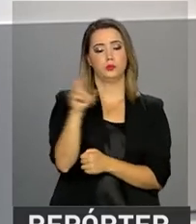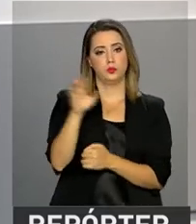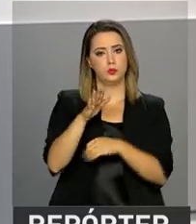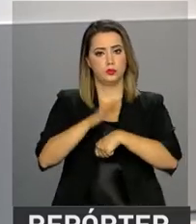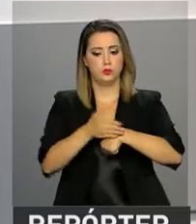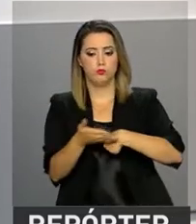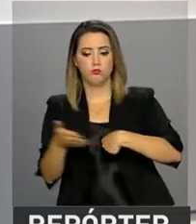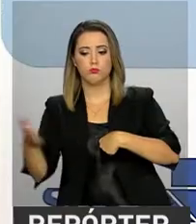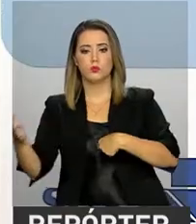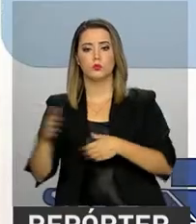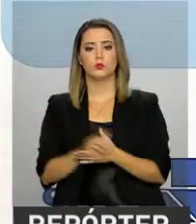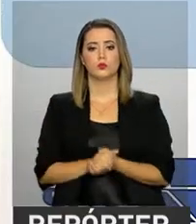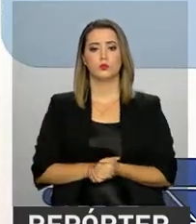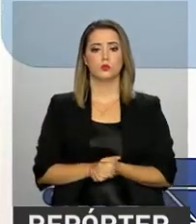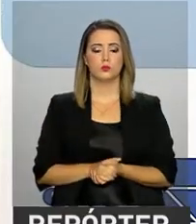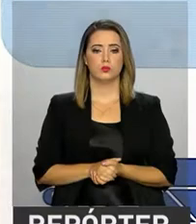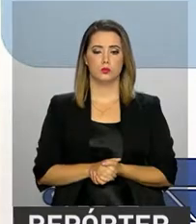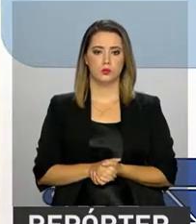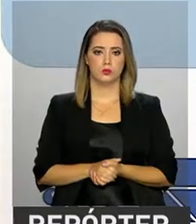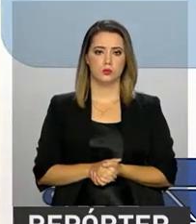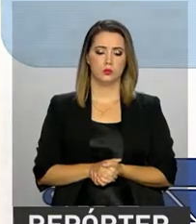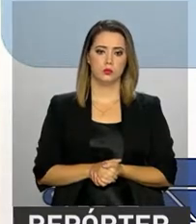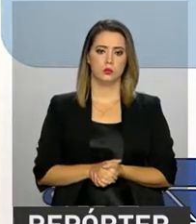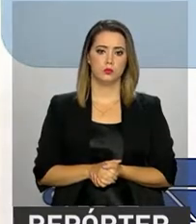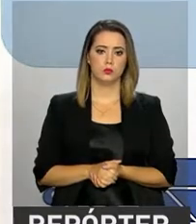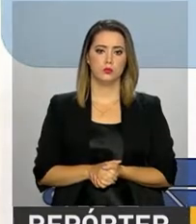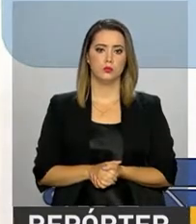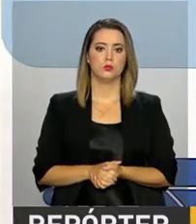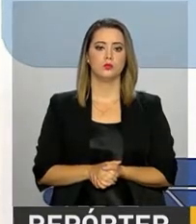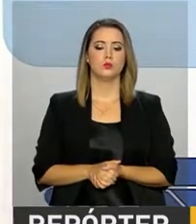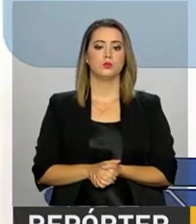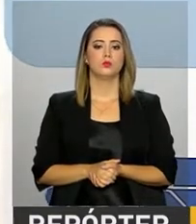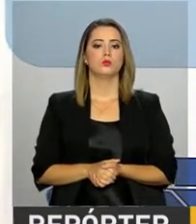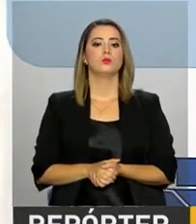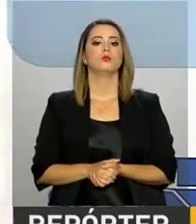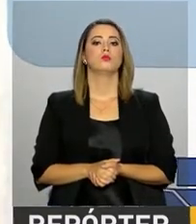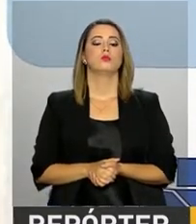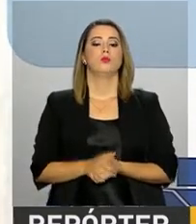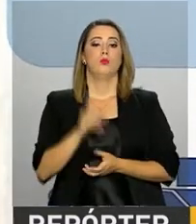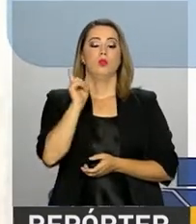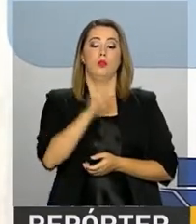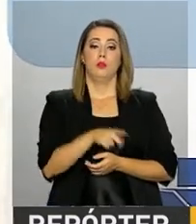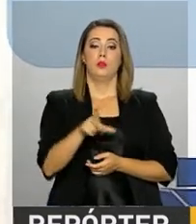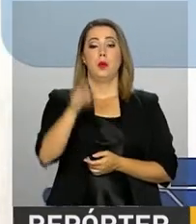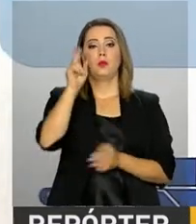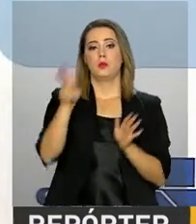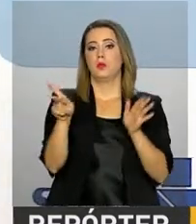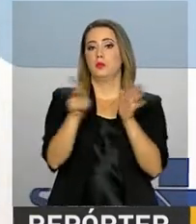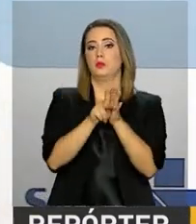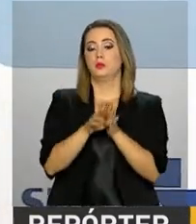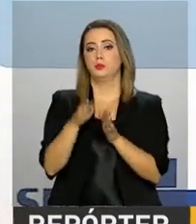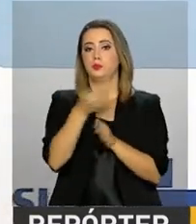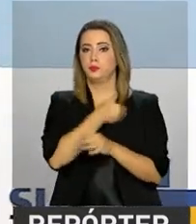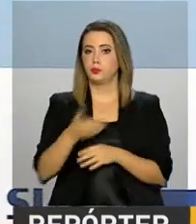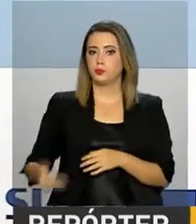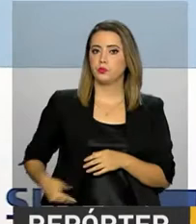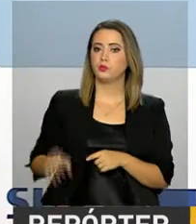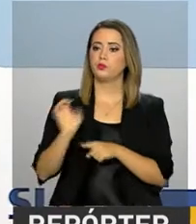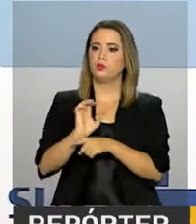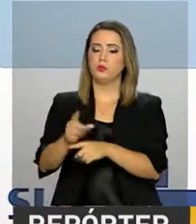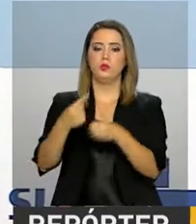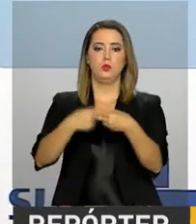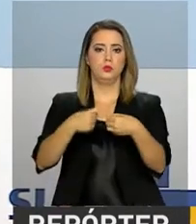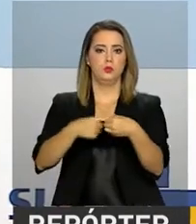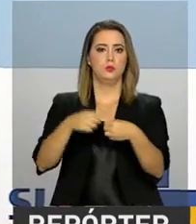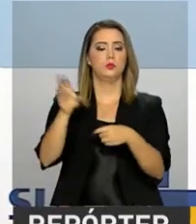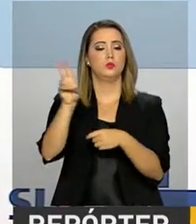período foi uma decisão da comissão tripartite estados municípios e união que dá prazo de 90 dias a partir